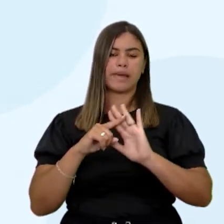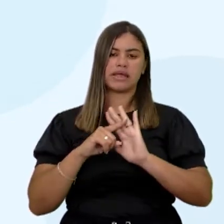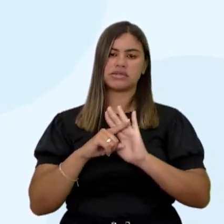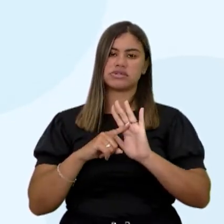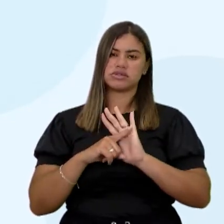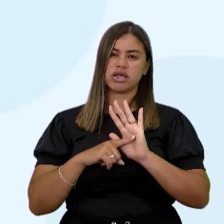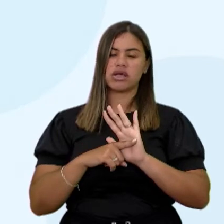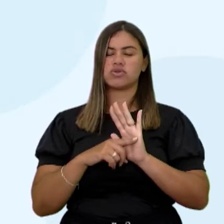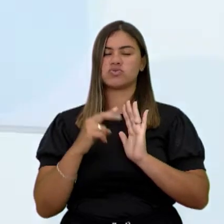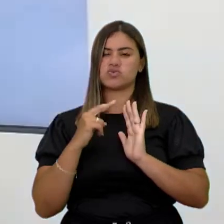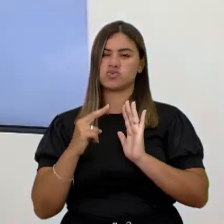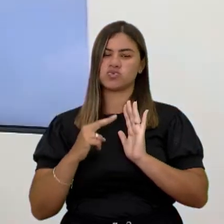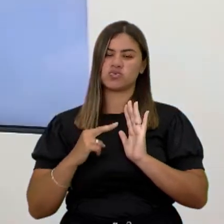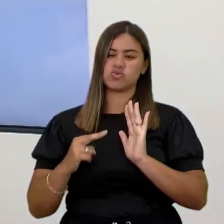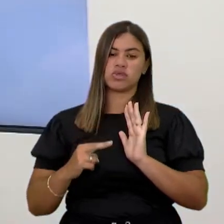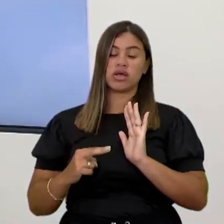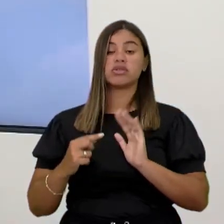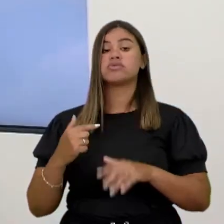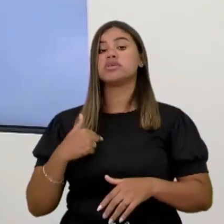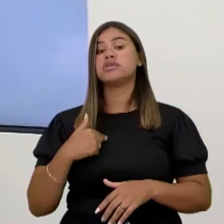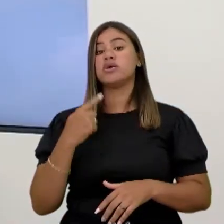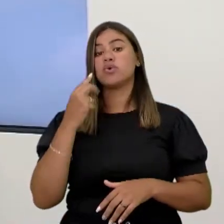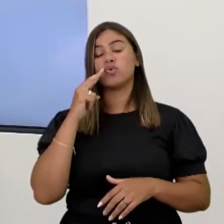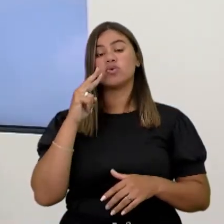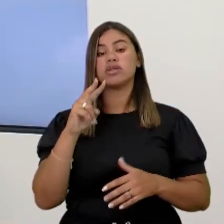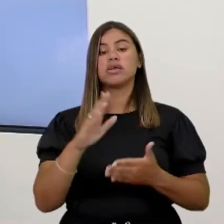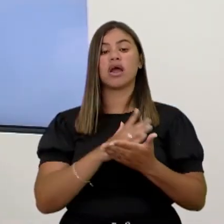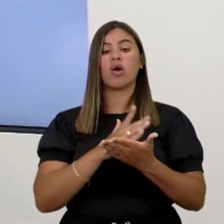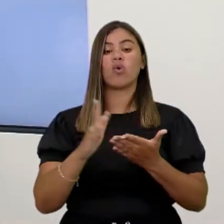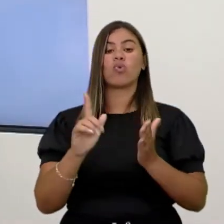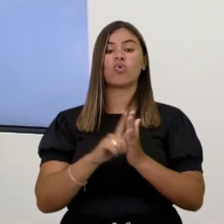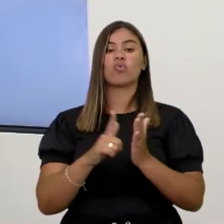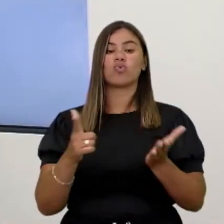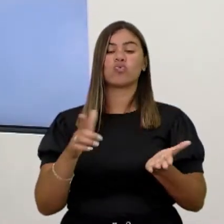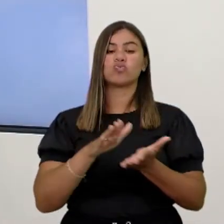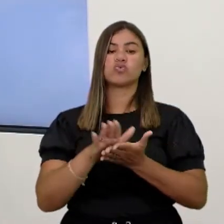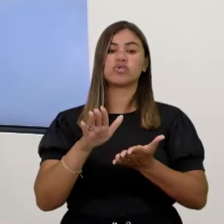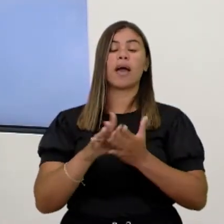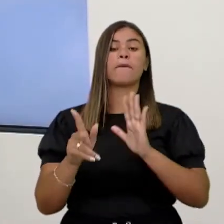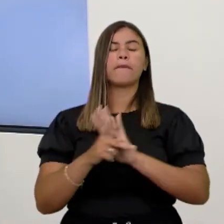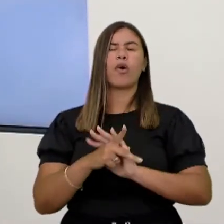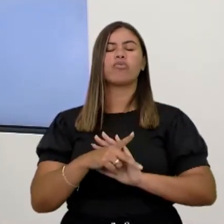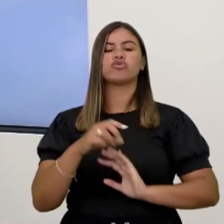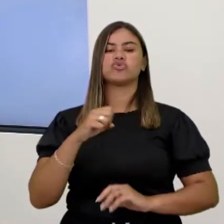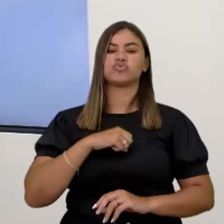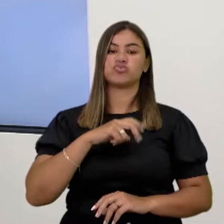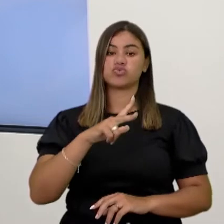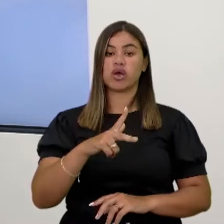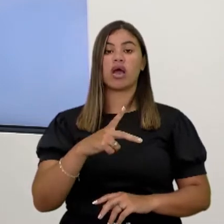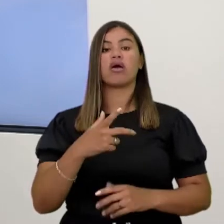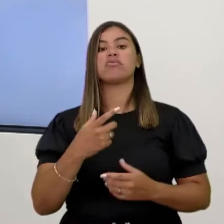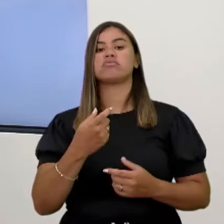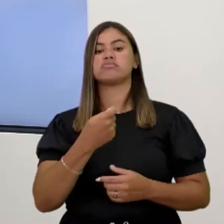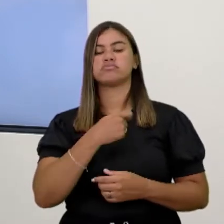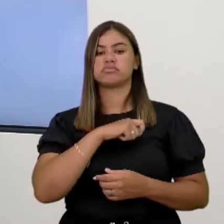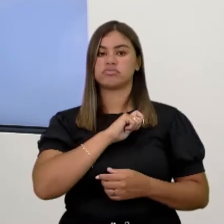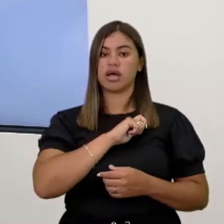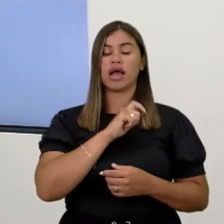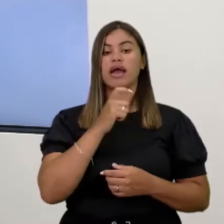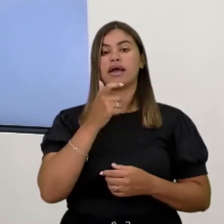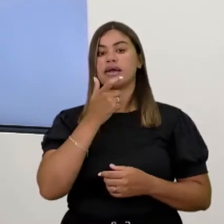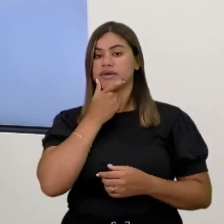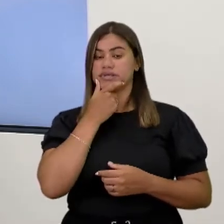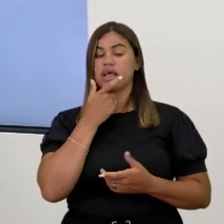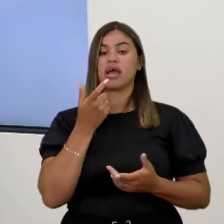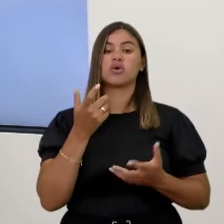pesquisando, lendo, e eu li alguns jornais, inclusive de Portugal, da Espanha, jornal da Inglaterra, e